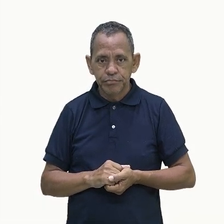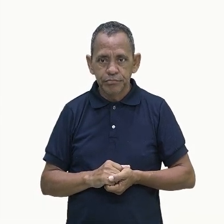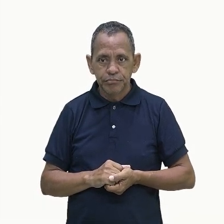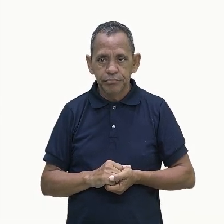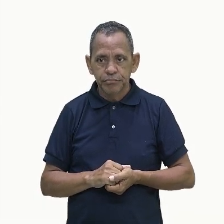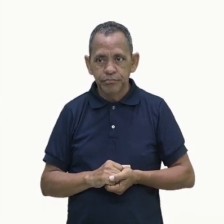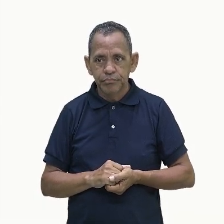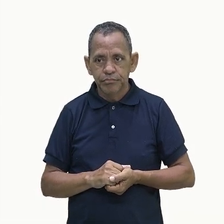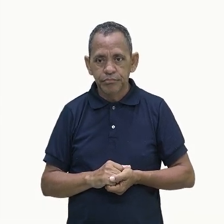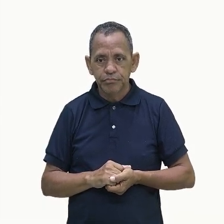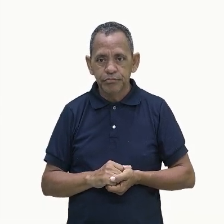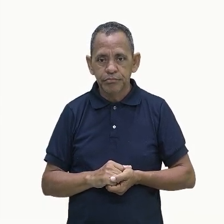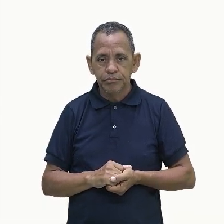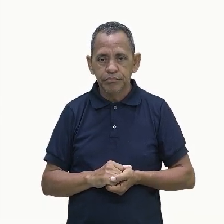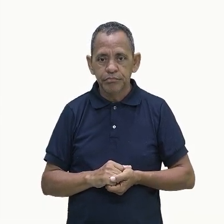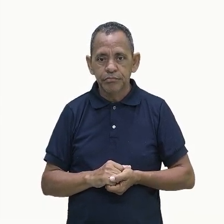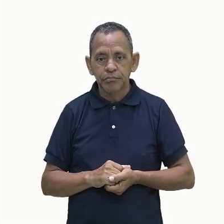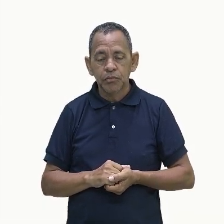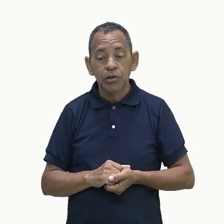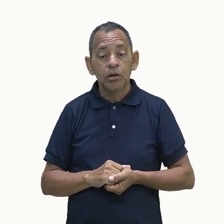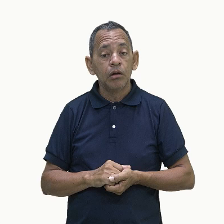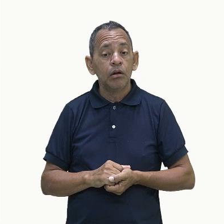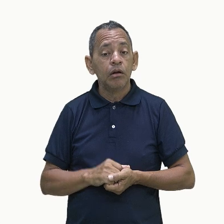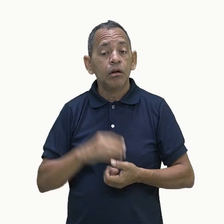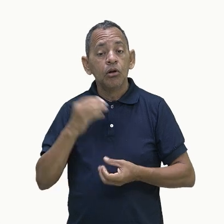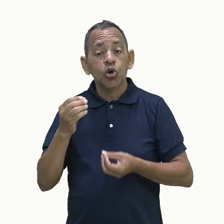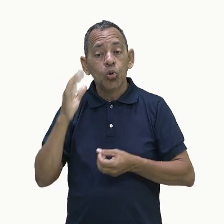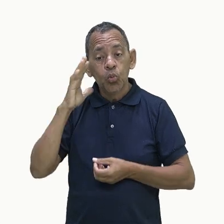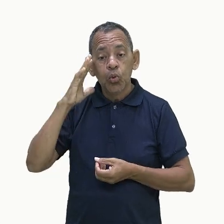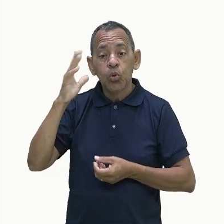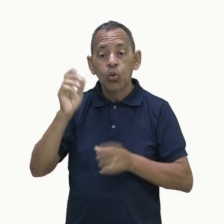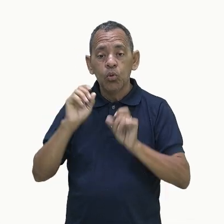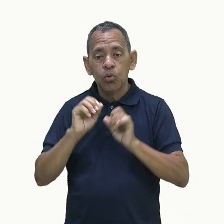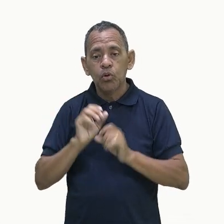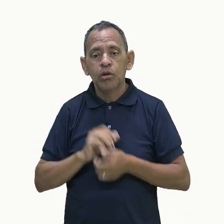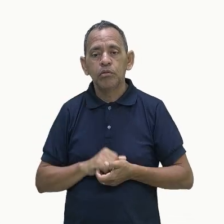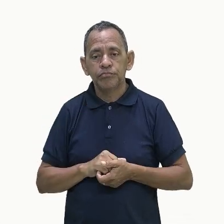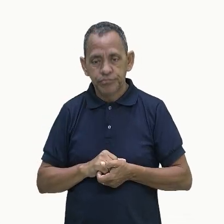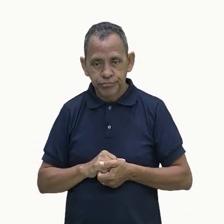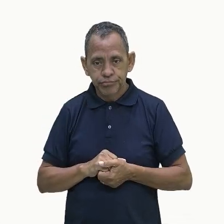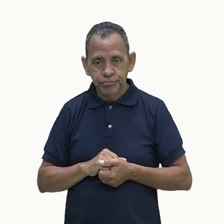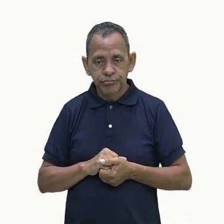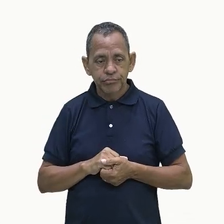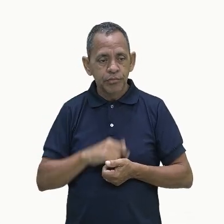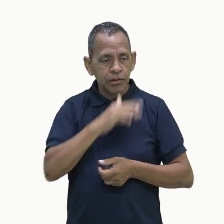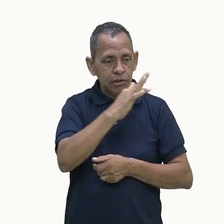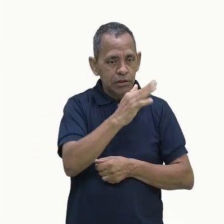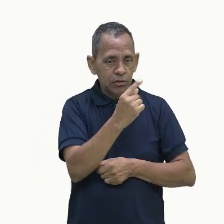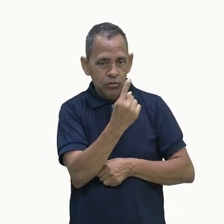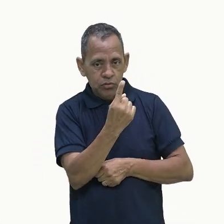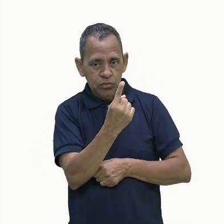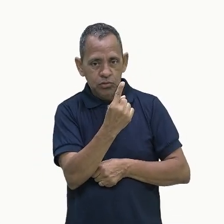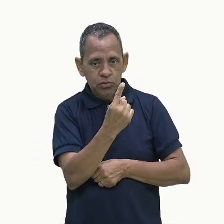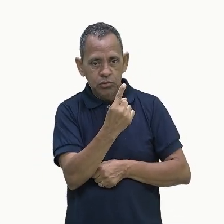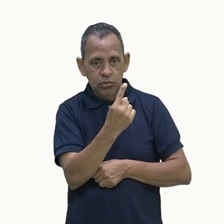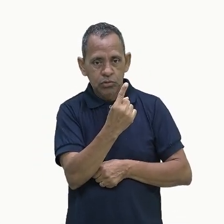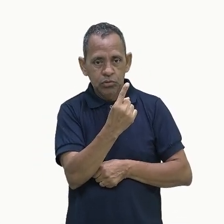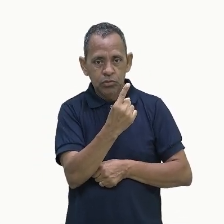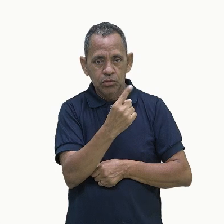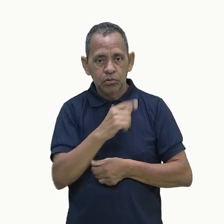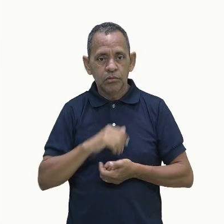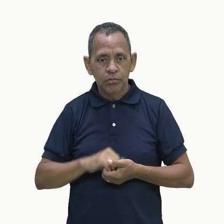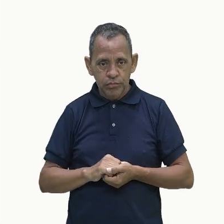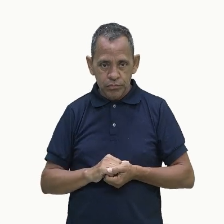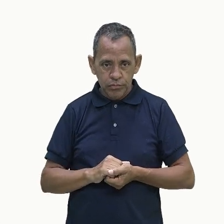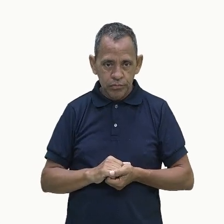indo, aliás, para a resolução, vamos ver. F1, ok. F1, A cancela